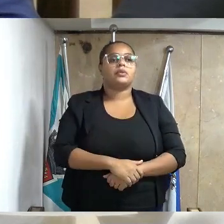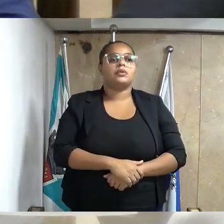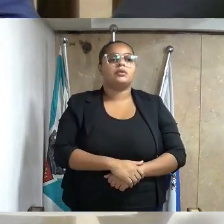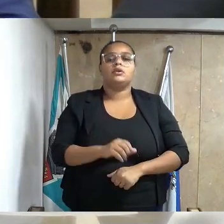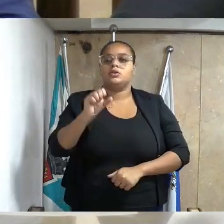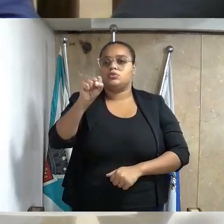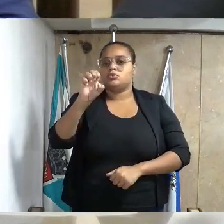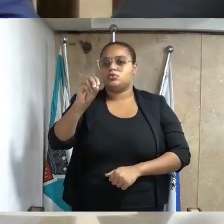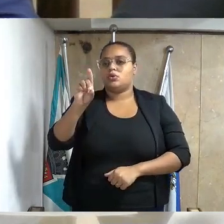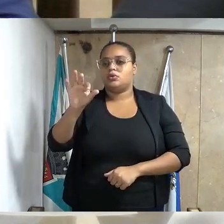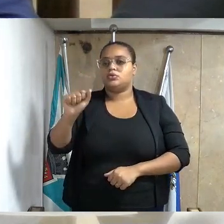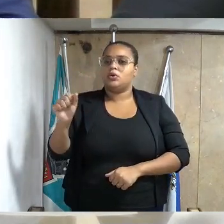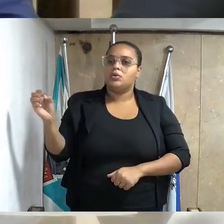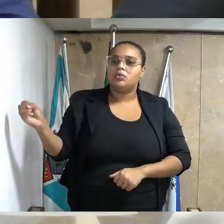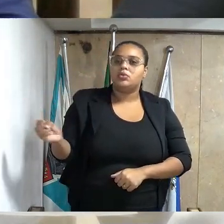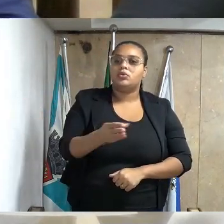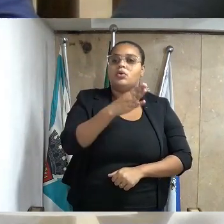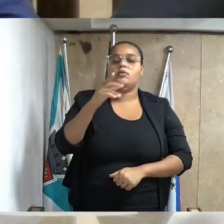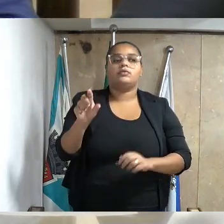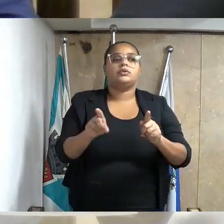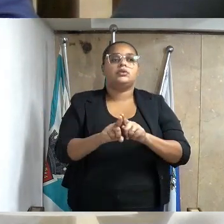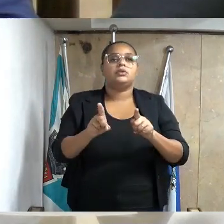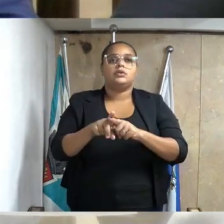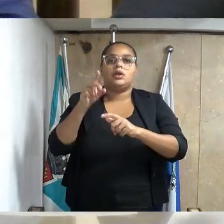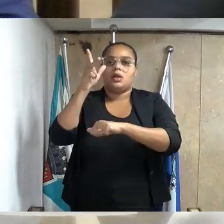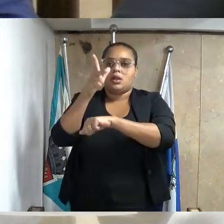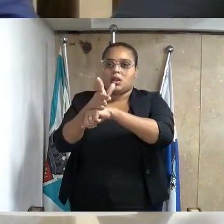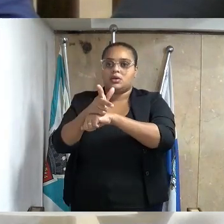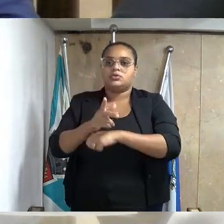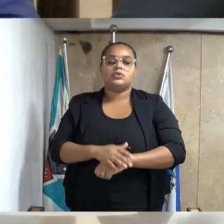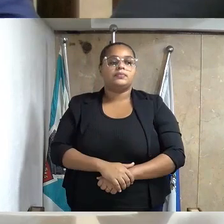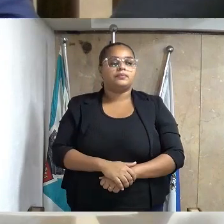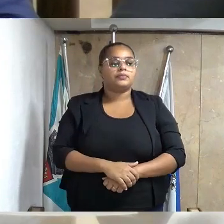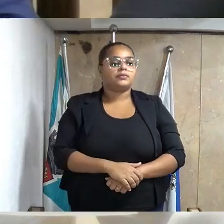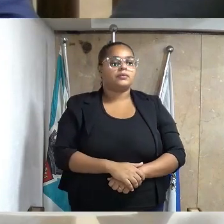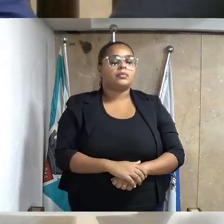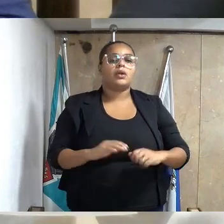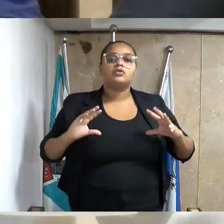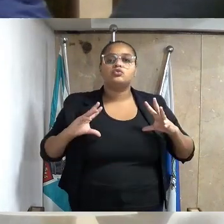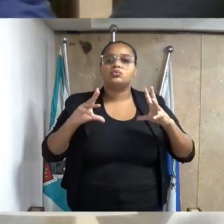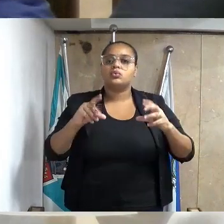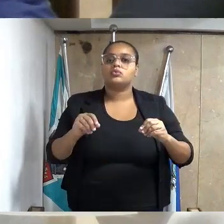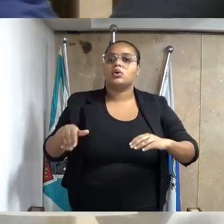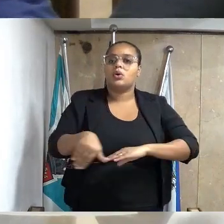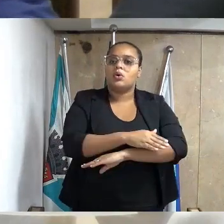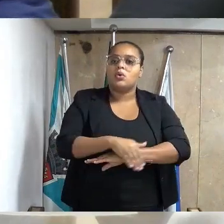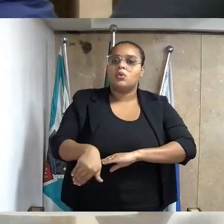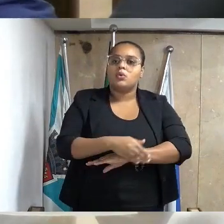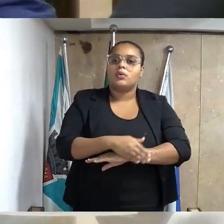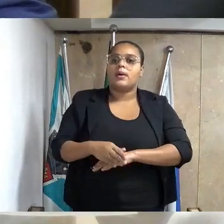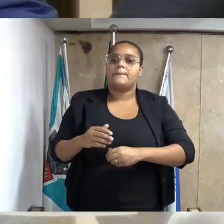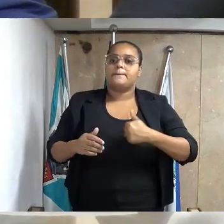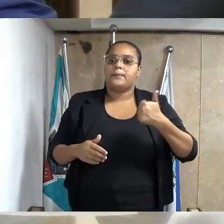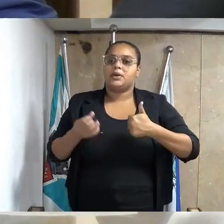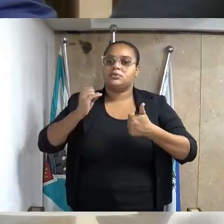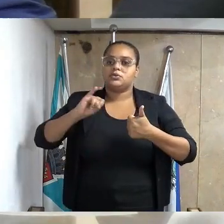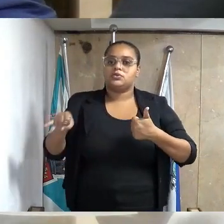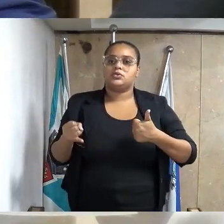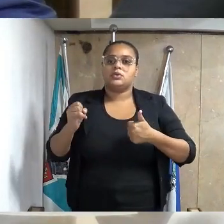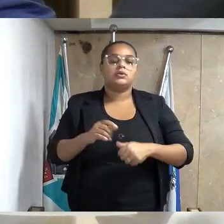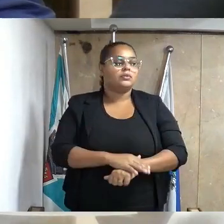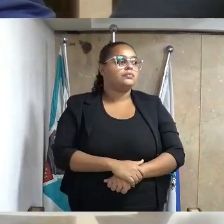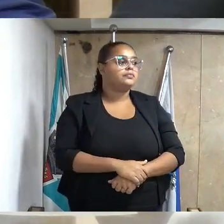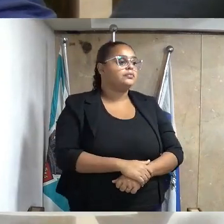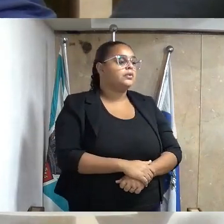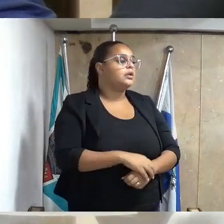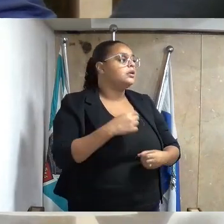vapor de sódio pelo sistema de iluminação com lâmpadas de LED em toda a extensão da rua 1º de Janeiro, Maruim,